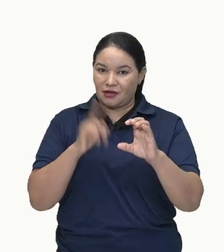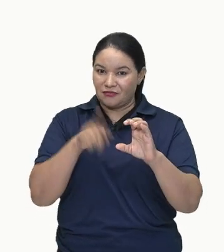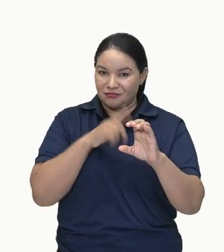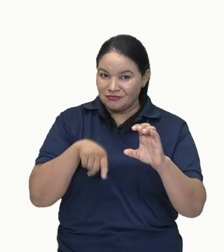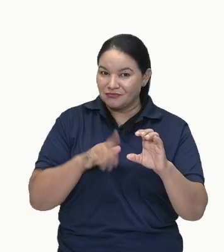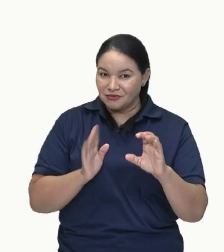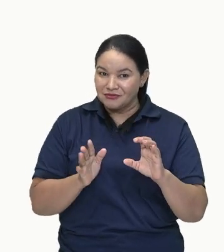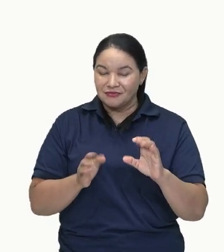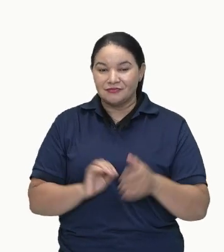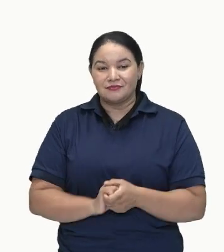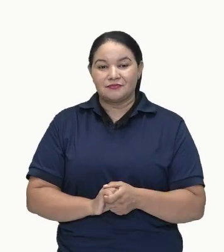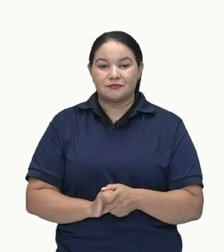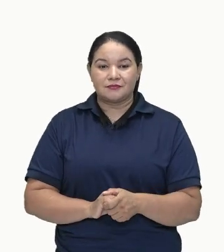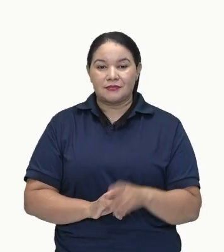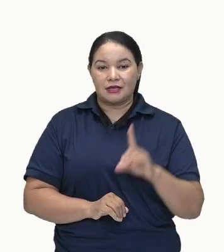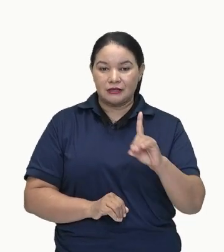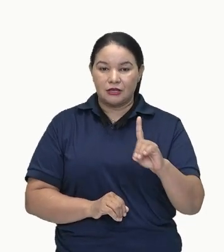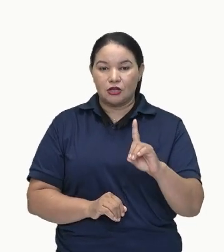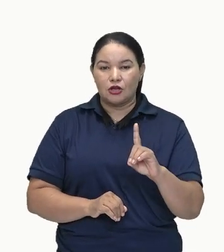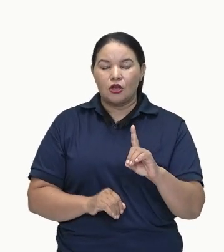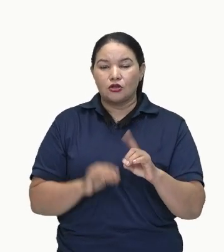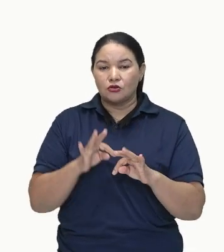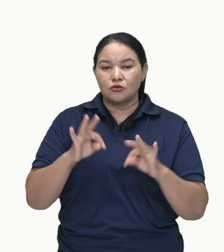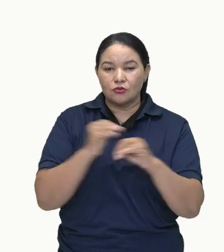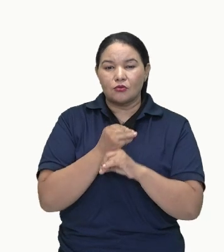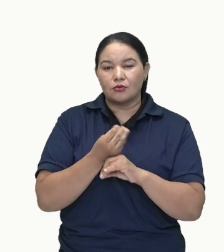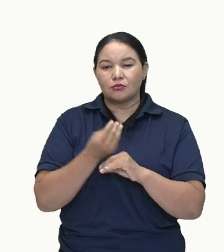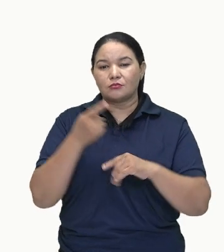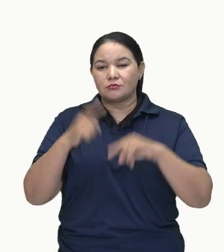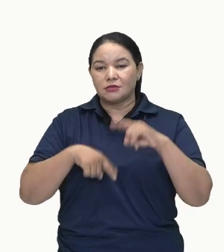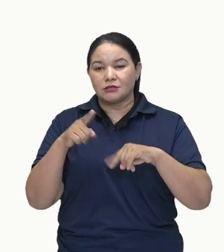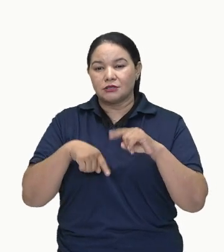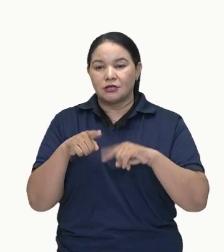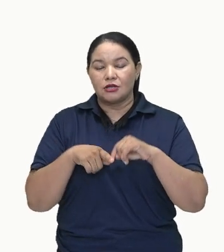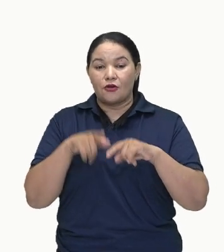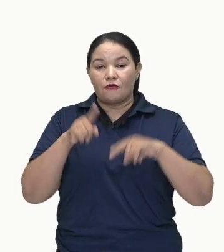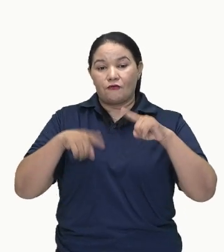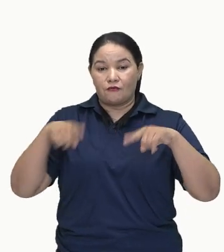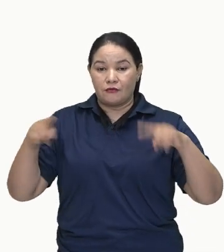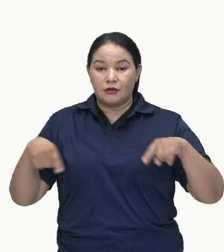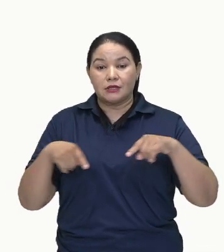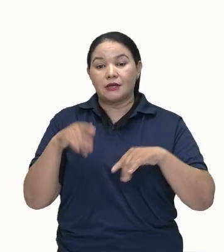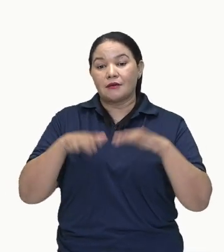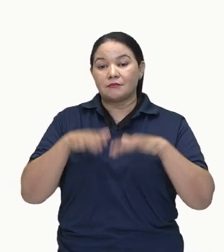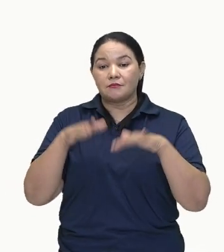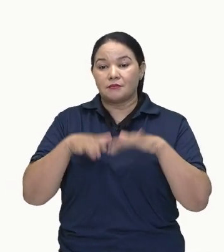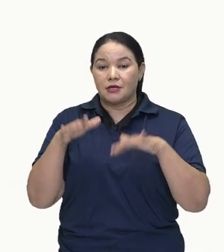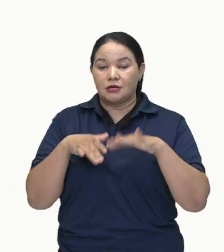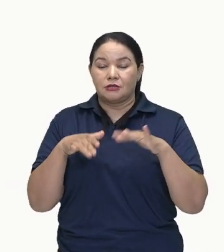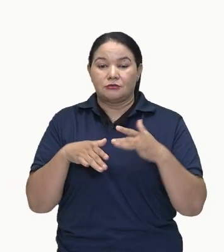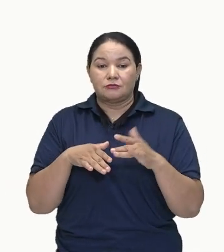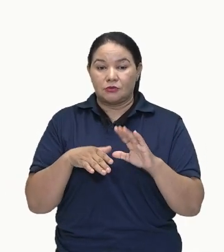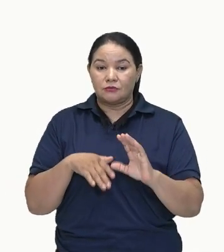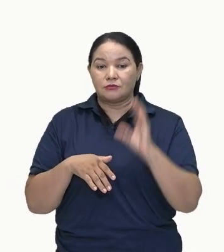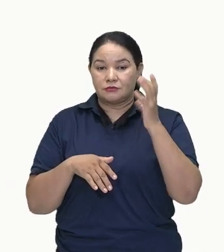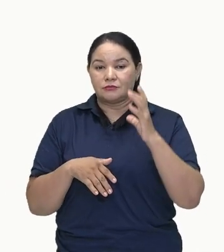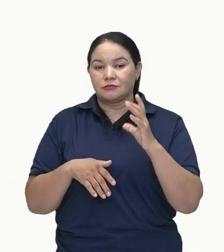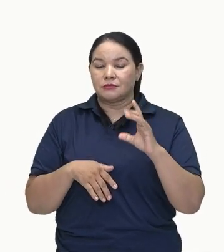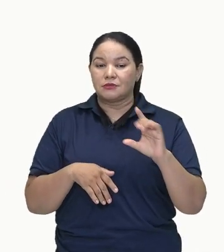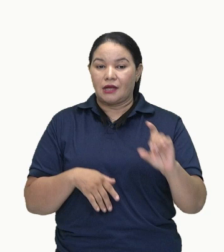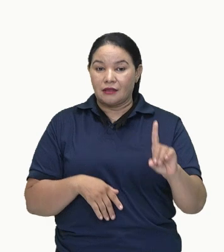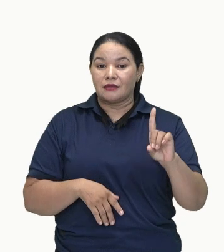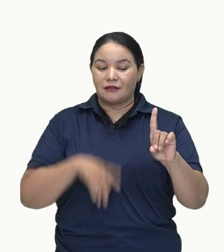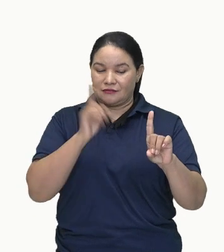Todos os compostos têm uma composição variável dependendo das condições de ocorrência. Também está